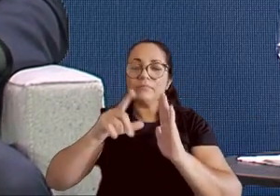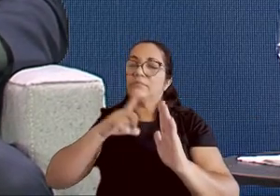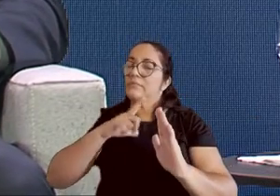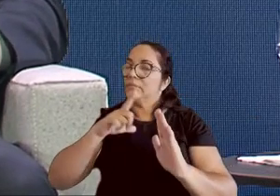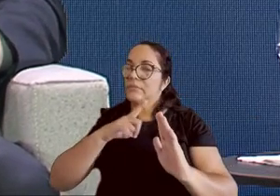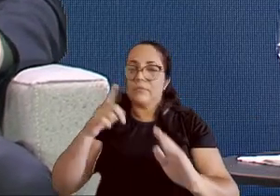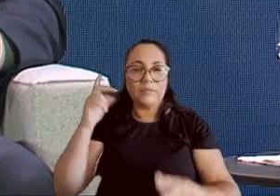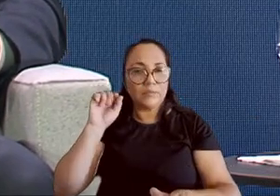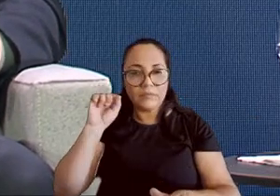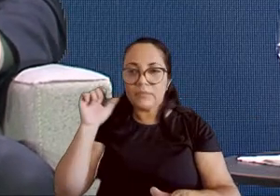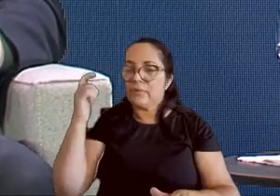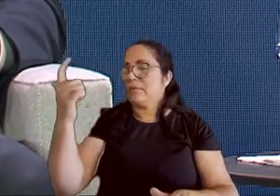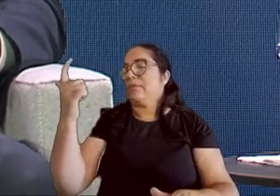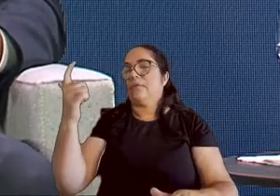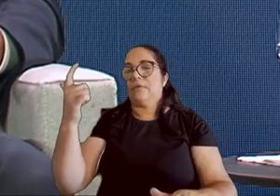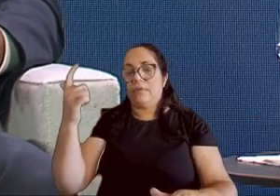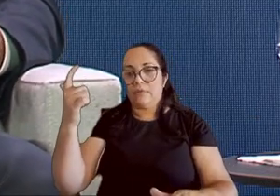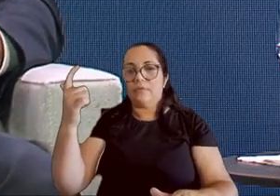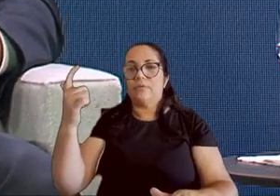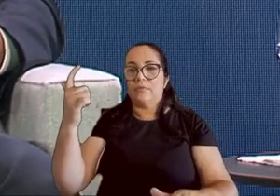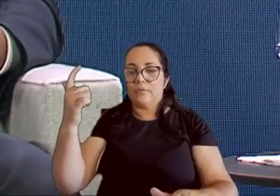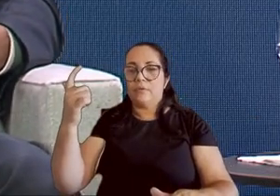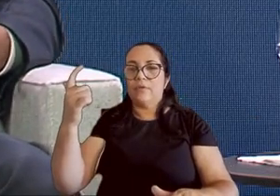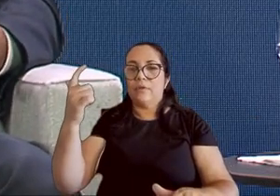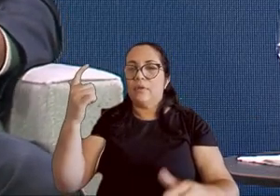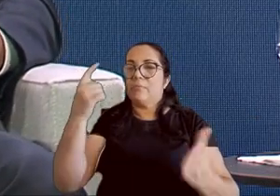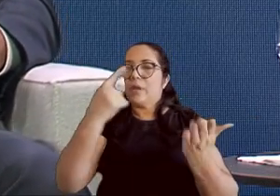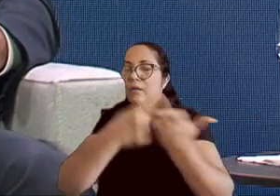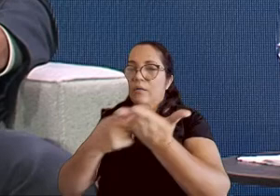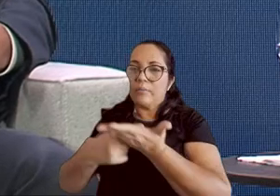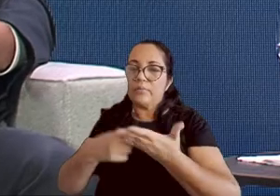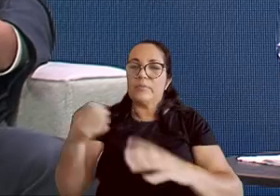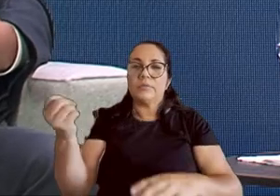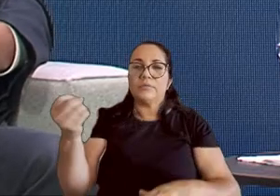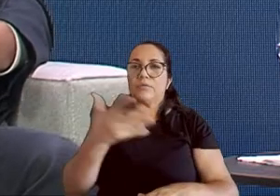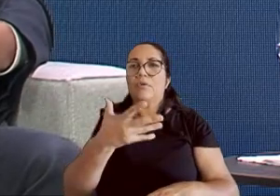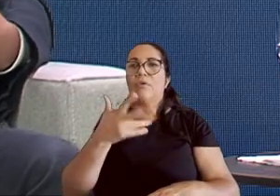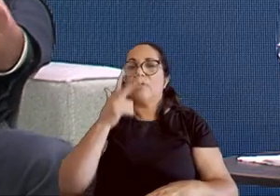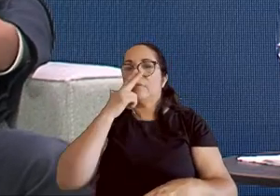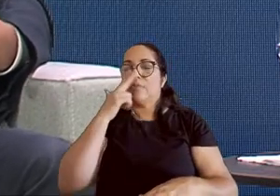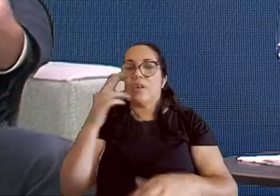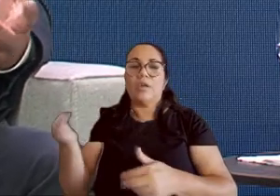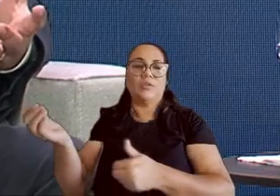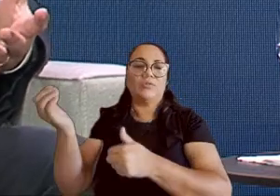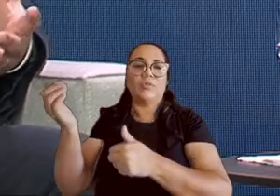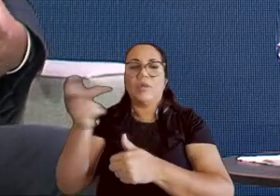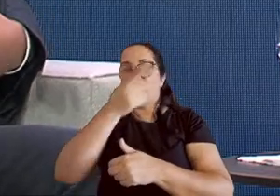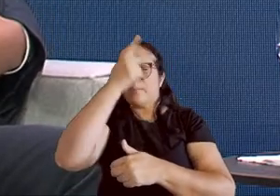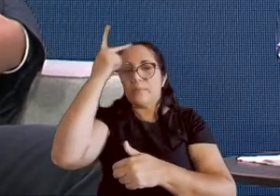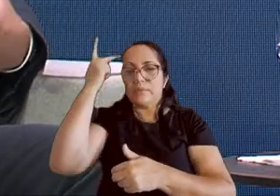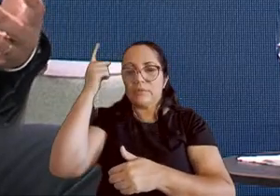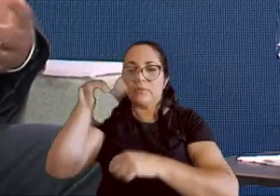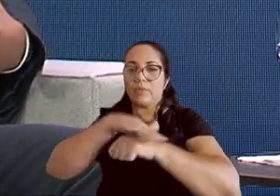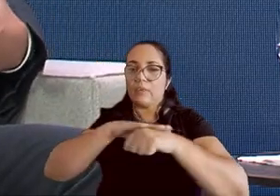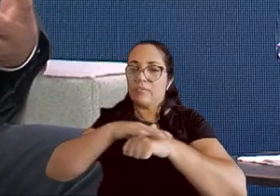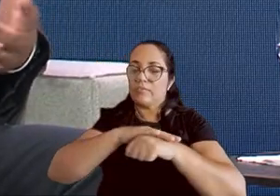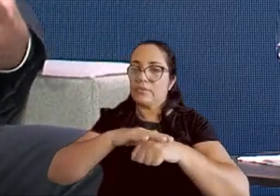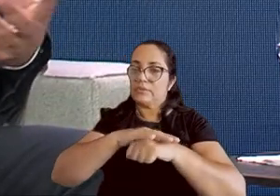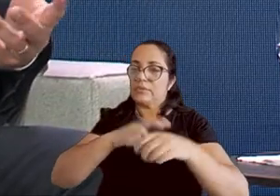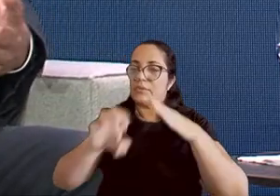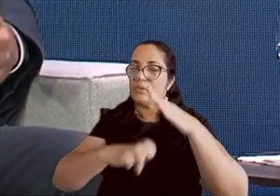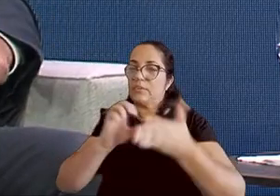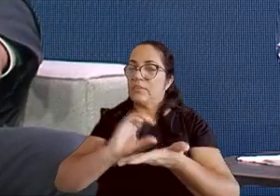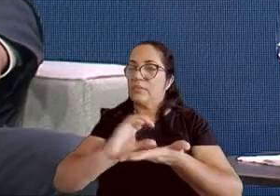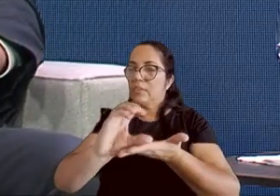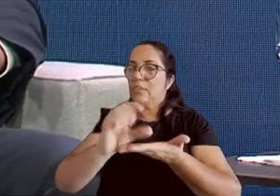operações Acho que até o assessor né quem tá conversando com o investidor vai ficar com um pouco mais de receio de oferecer o papel porque